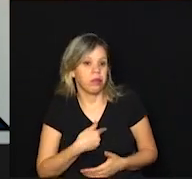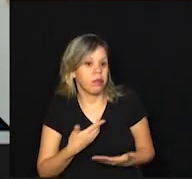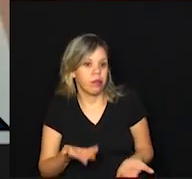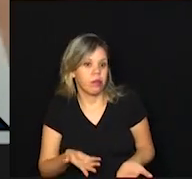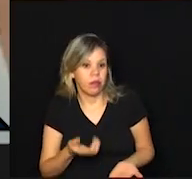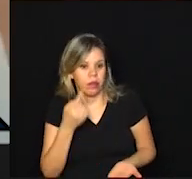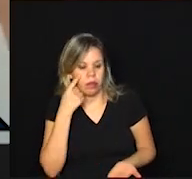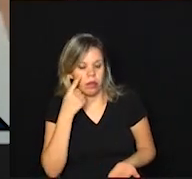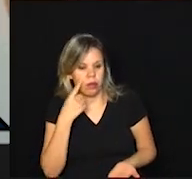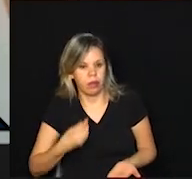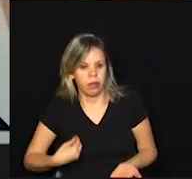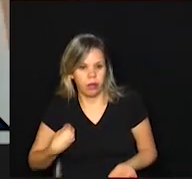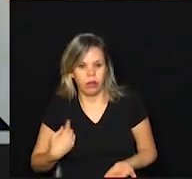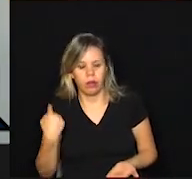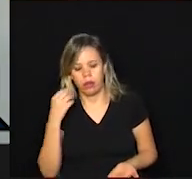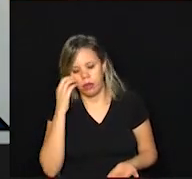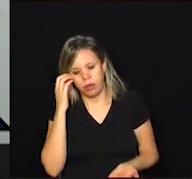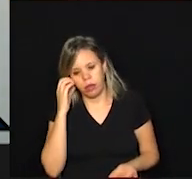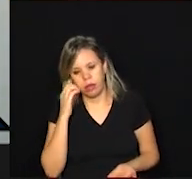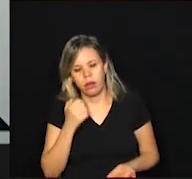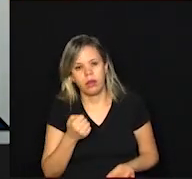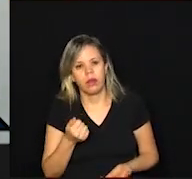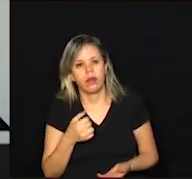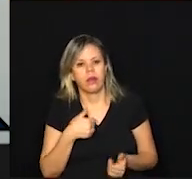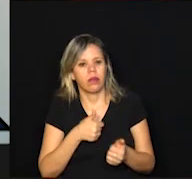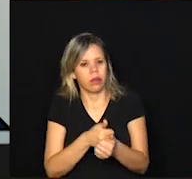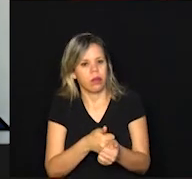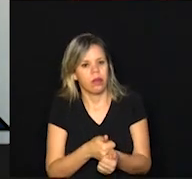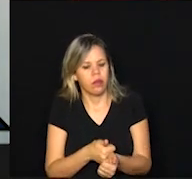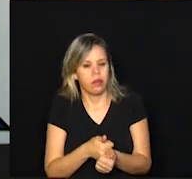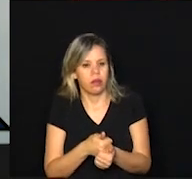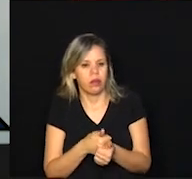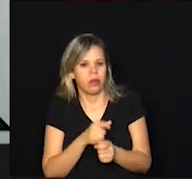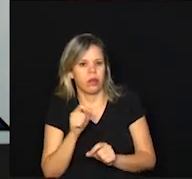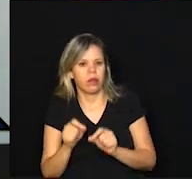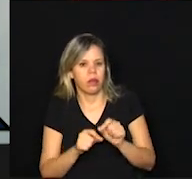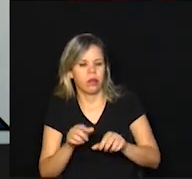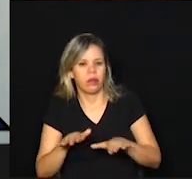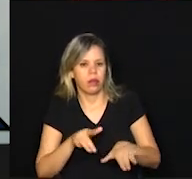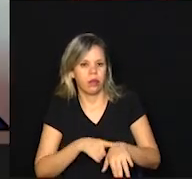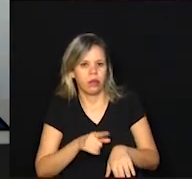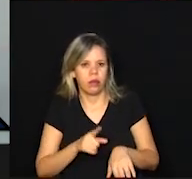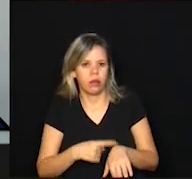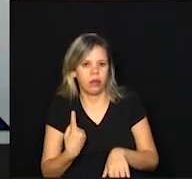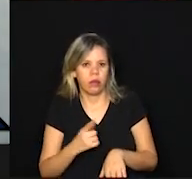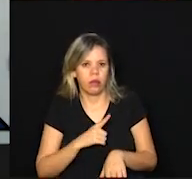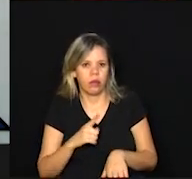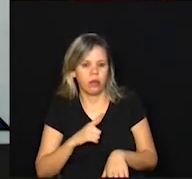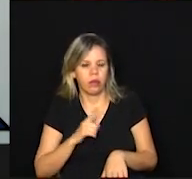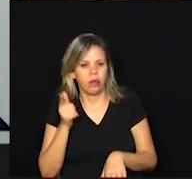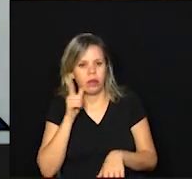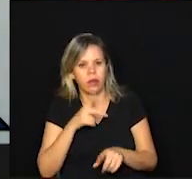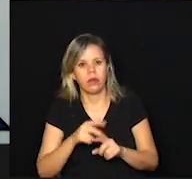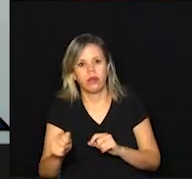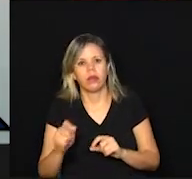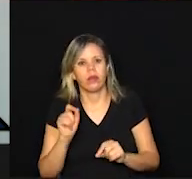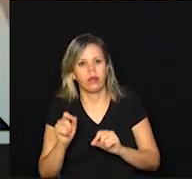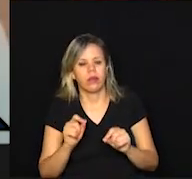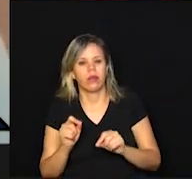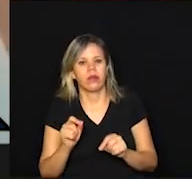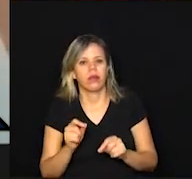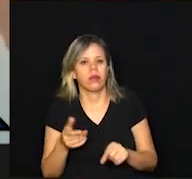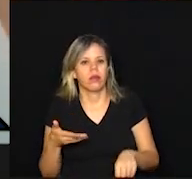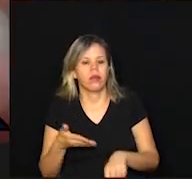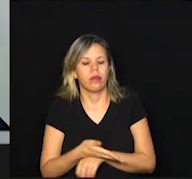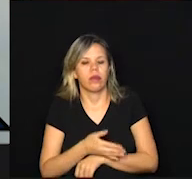olha eu estive um pouco assim acompanhando bem de perto o momento em que a gente teve a conquista que foi a